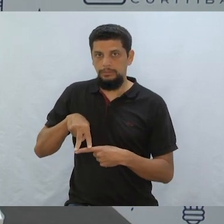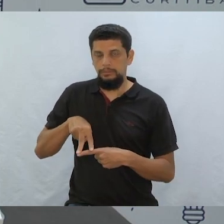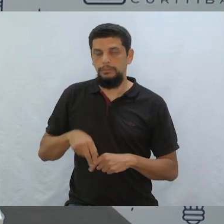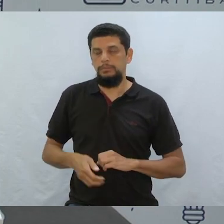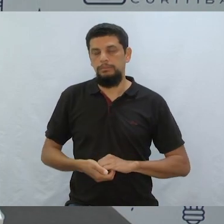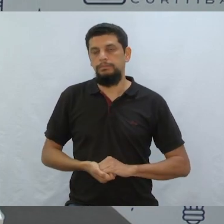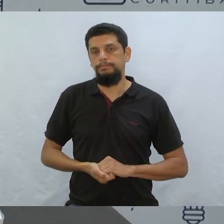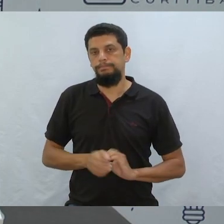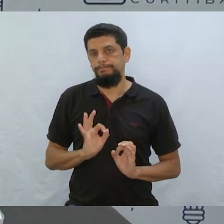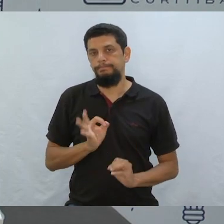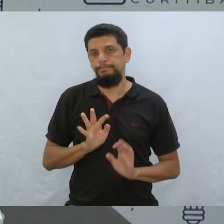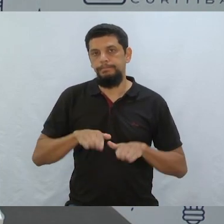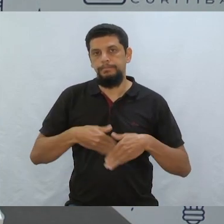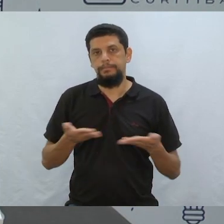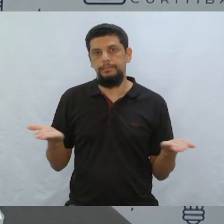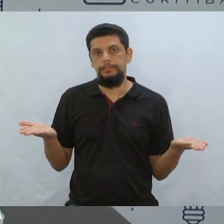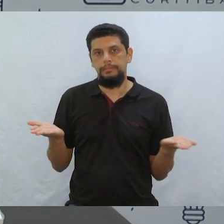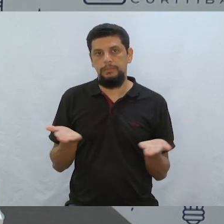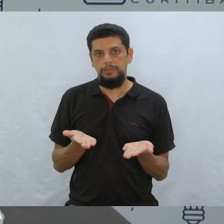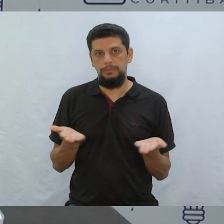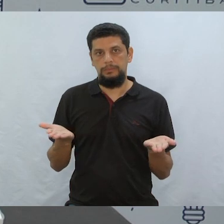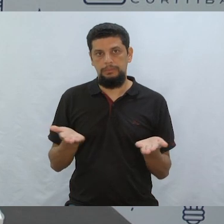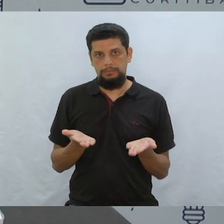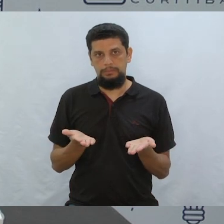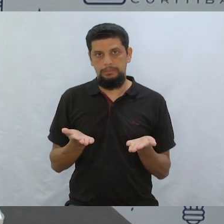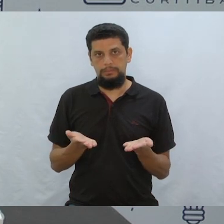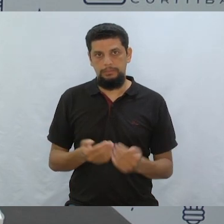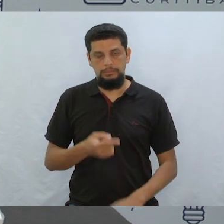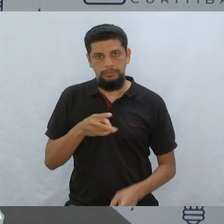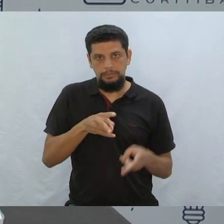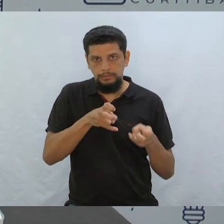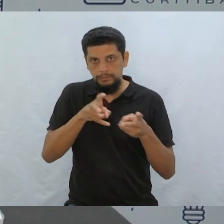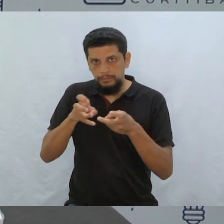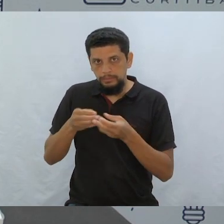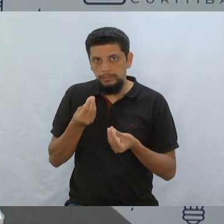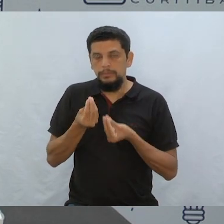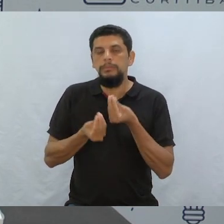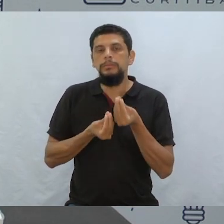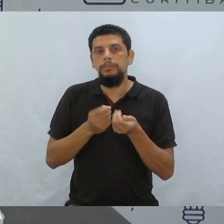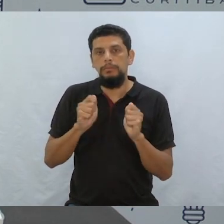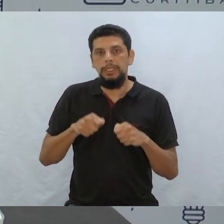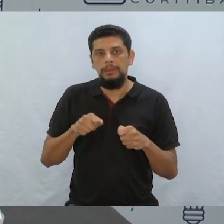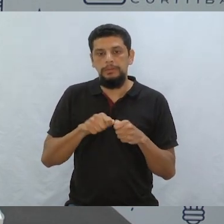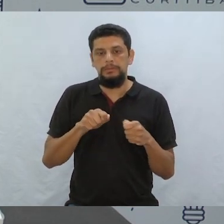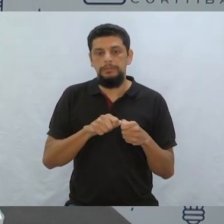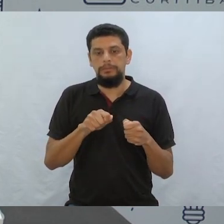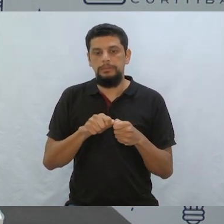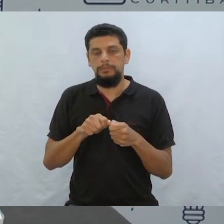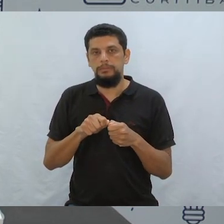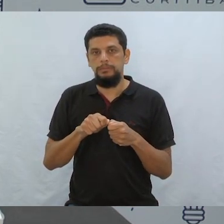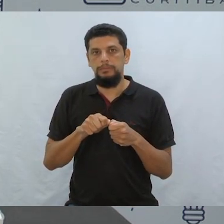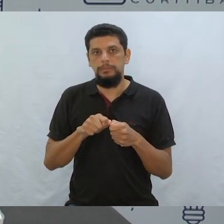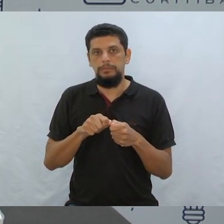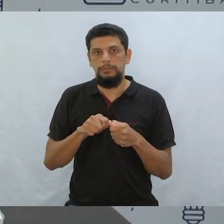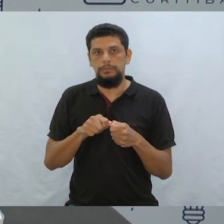Dois pedaços, né? Então, agora, vamos observar como que nós podemos fazer, então,